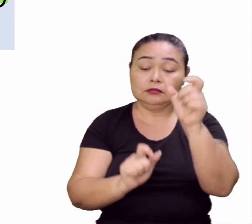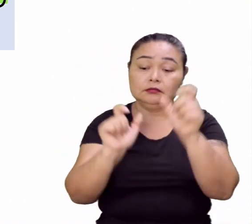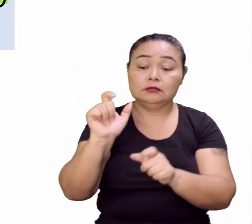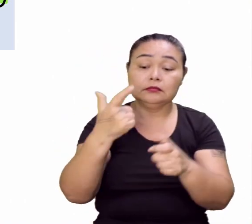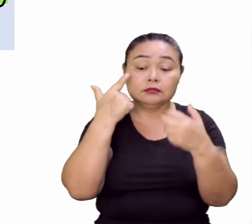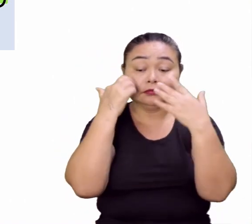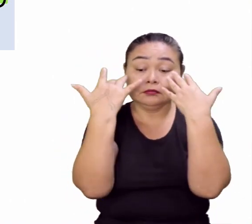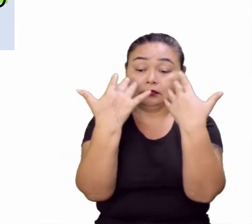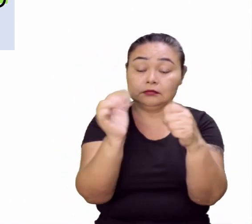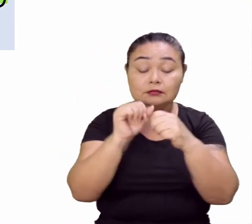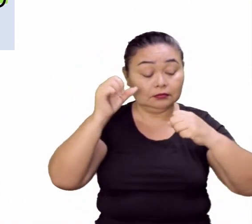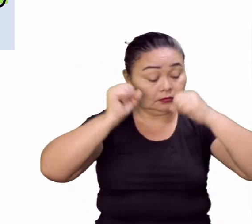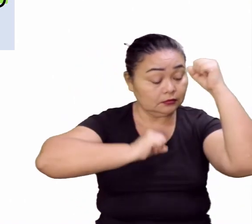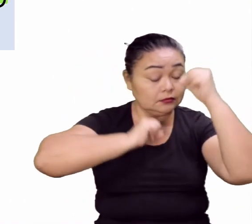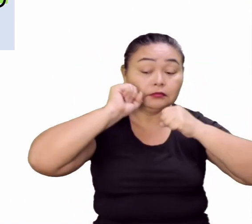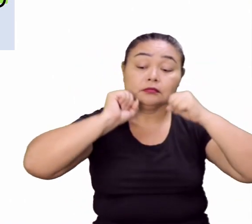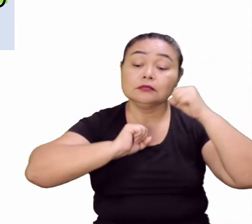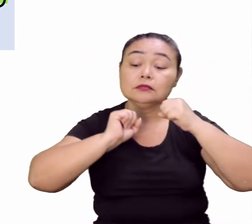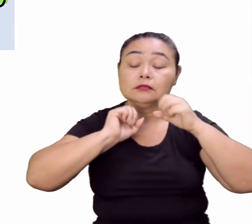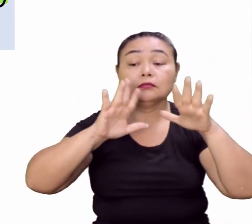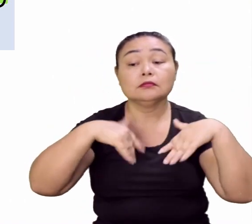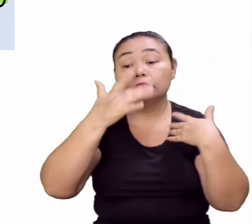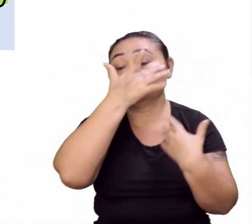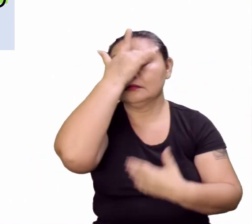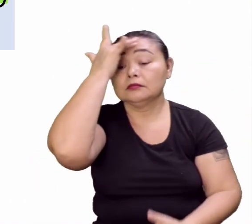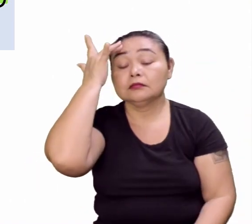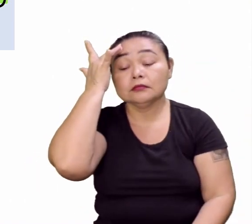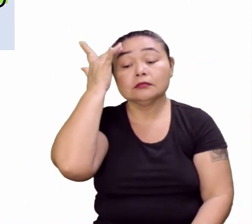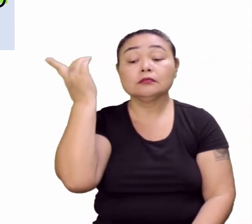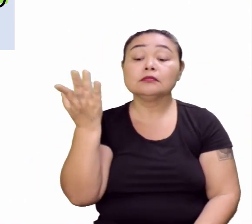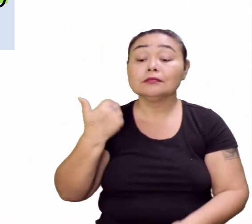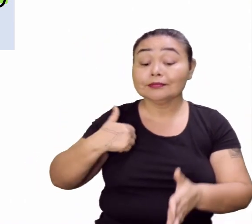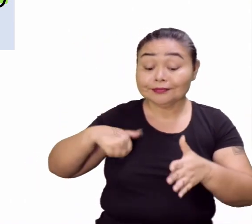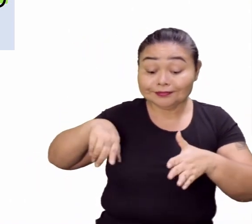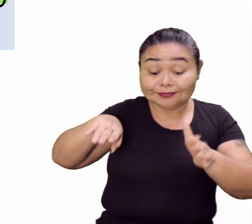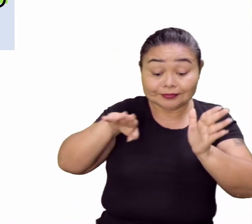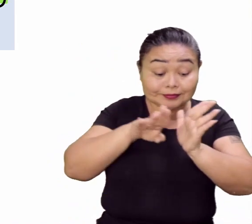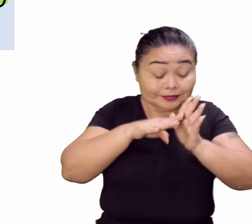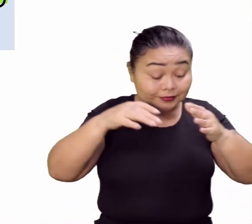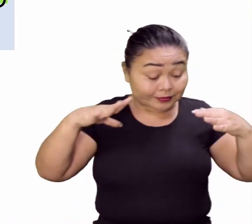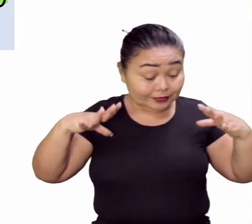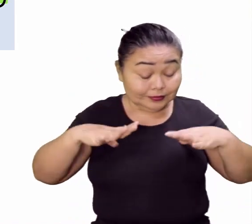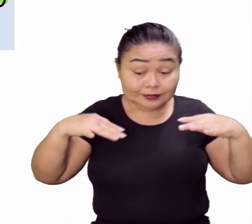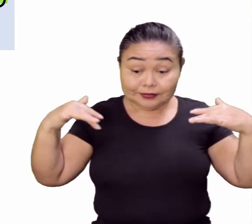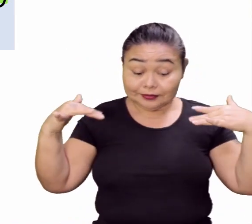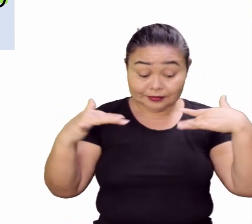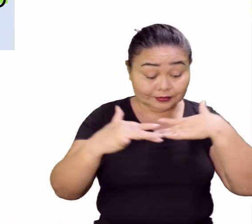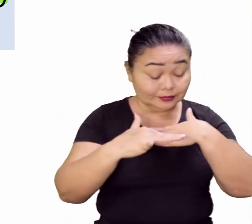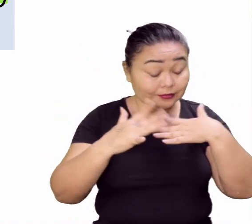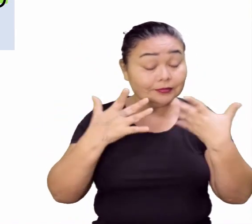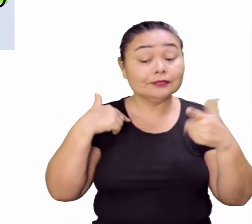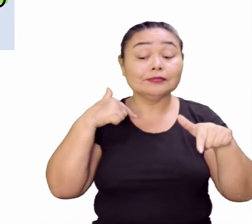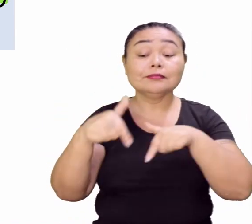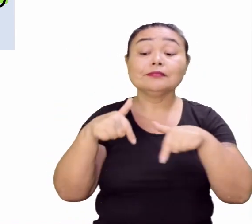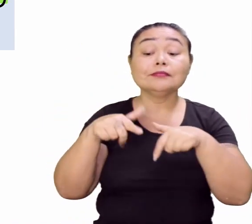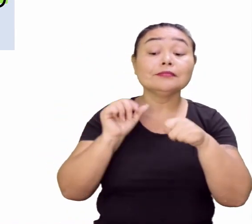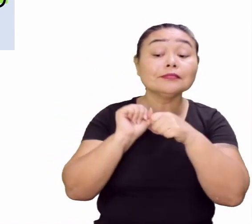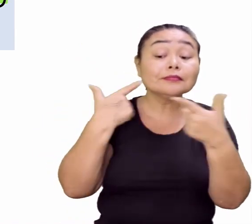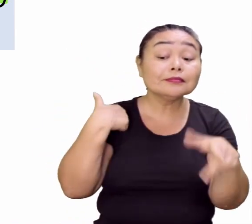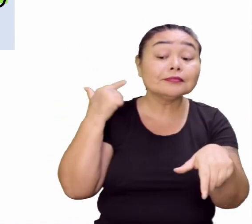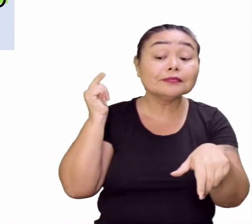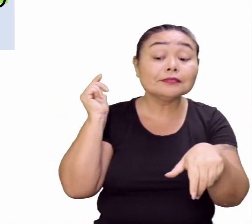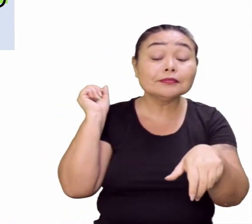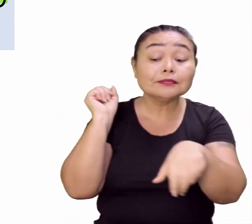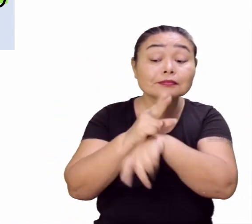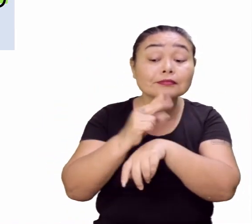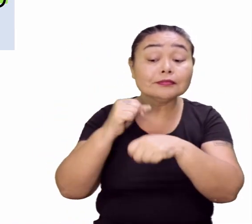foram atraídas pela indústria e as pessoas acabavam chegando na cidade para trabalhar na indústria. Mas o campo do